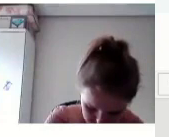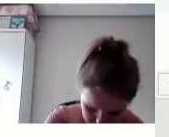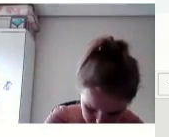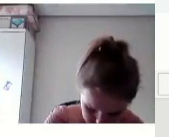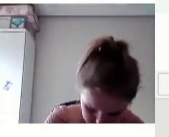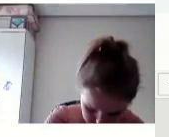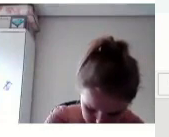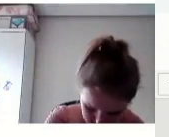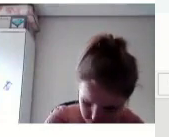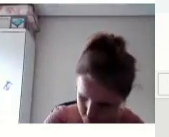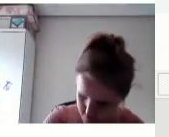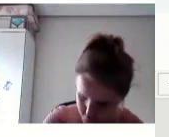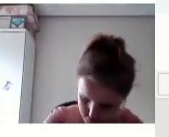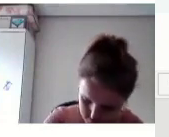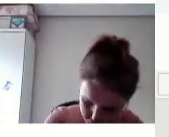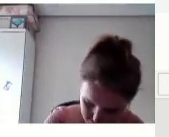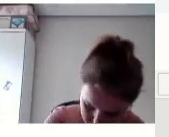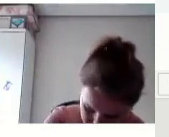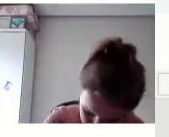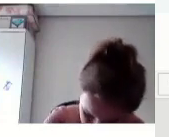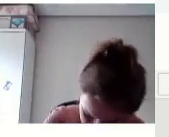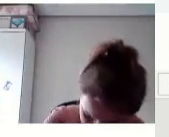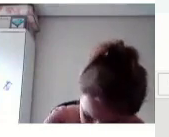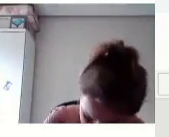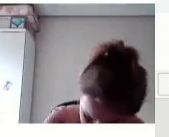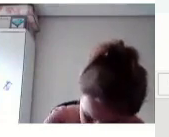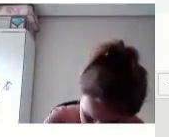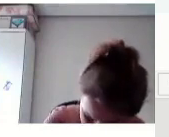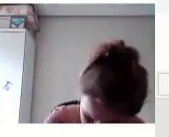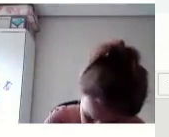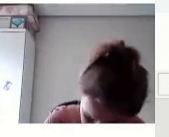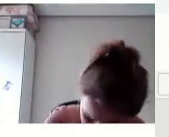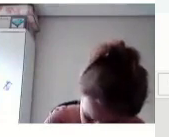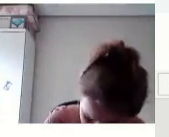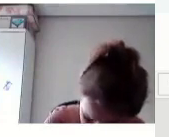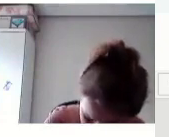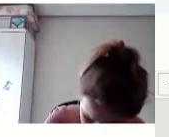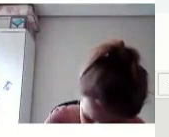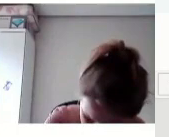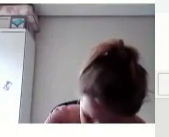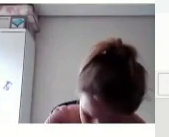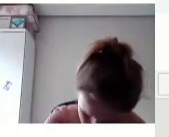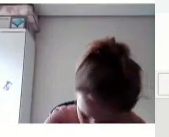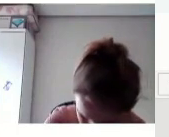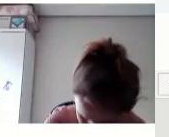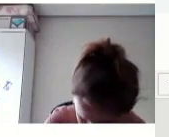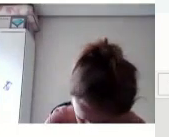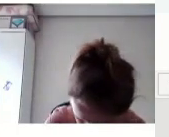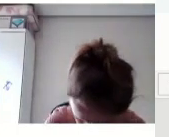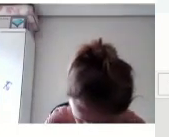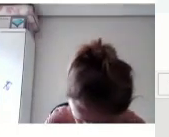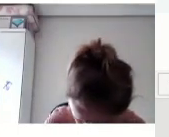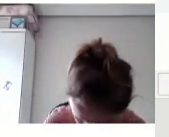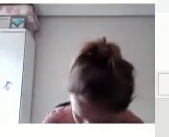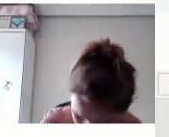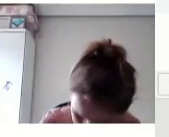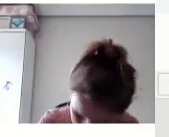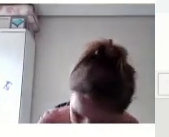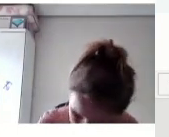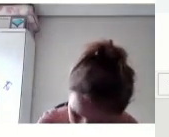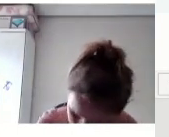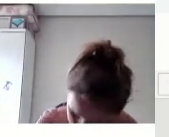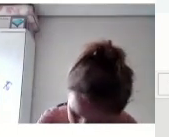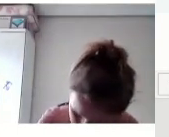lagrangiana, desde que a gente conheça ela, claro, né? Dentro de um modelo físico. E agora a gente vai tentar construir, a partir da